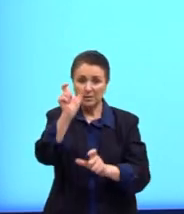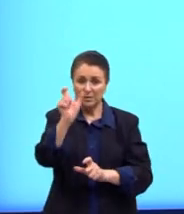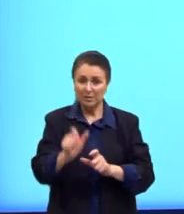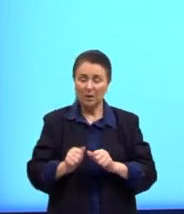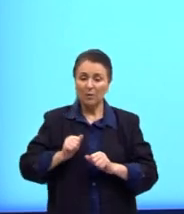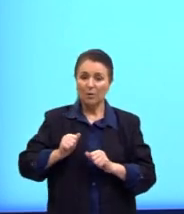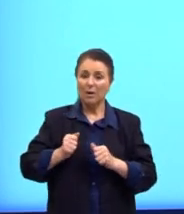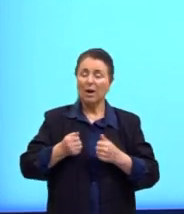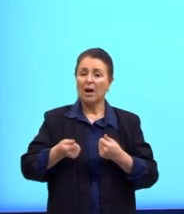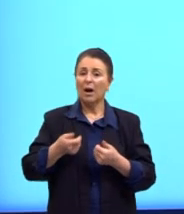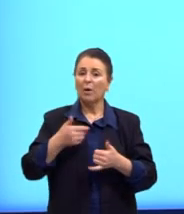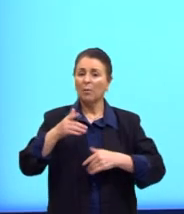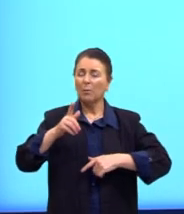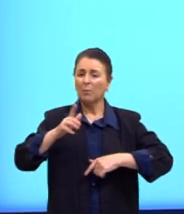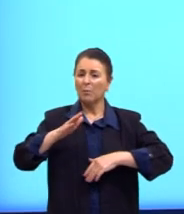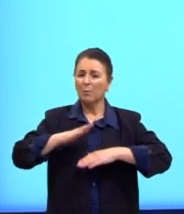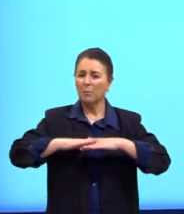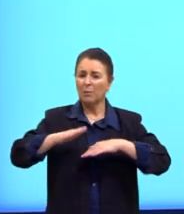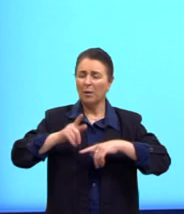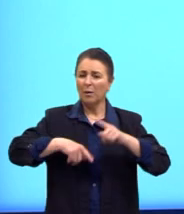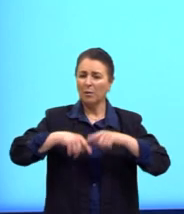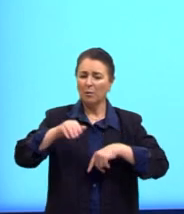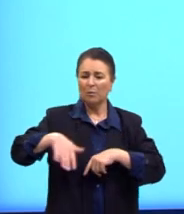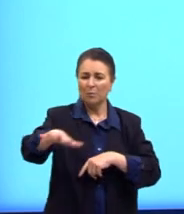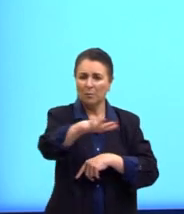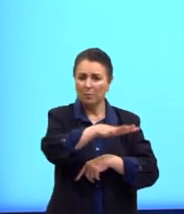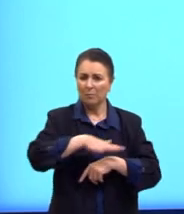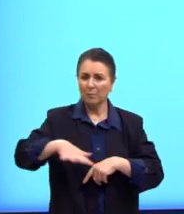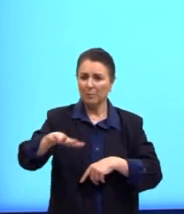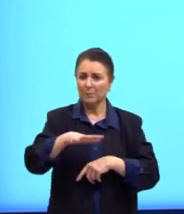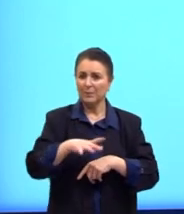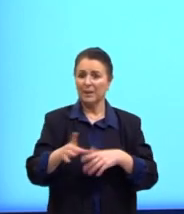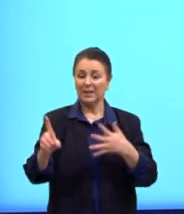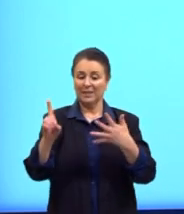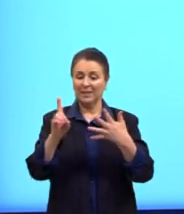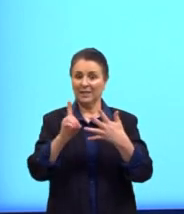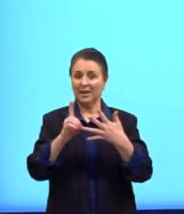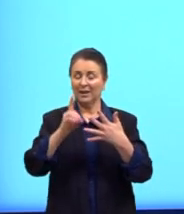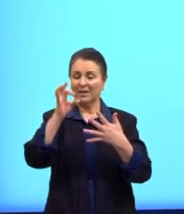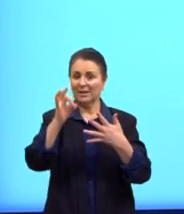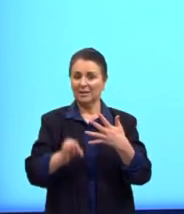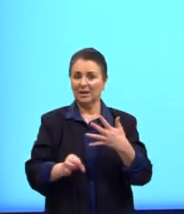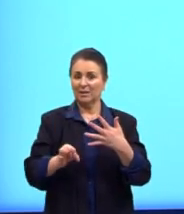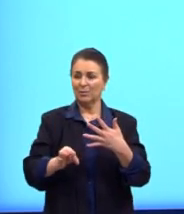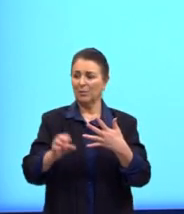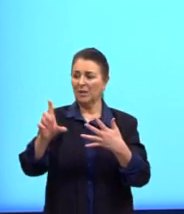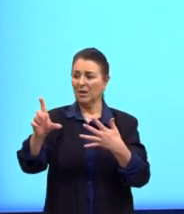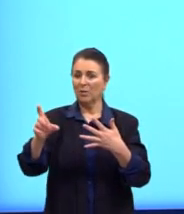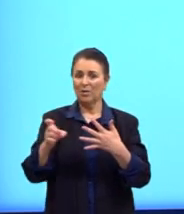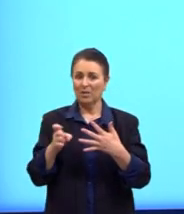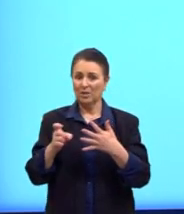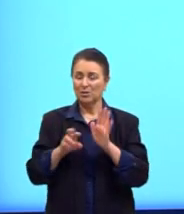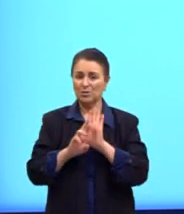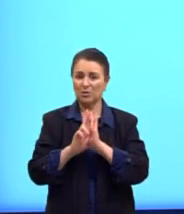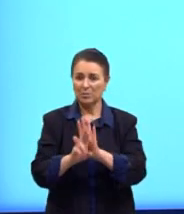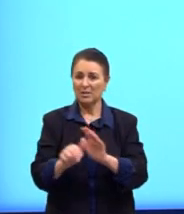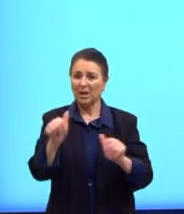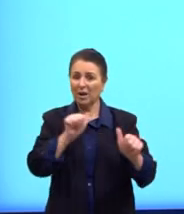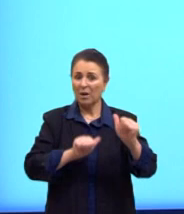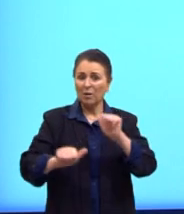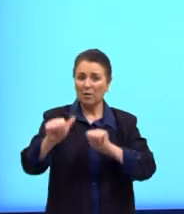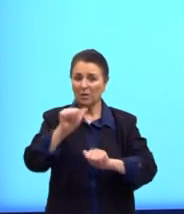mercantilização aqui a nossa resposta é a letra d a lata de lixo ali representaria essa qualidade